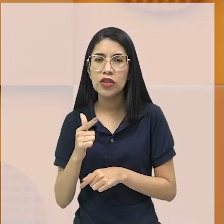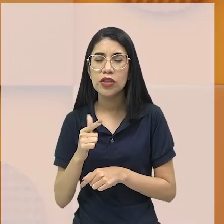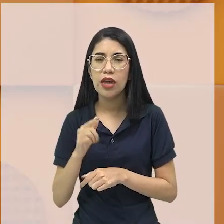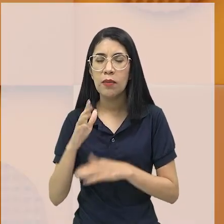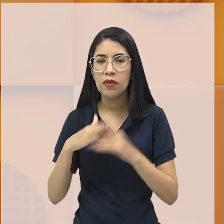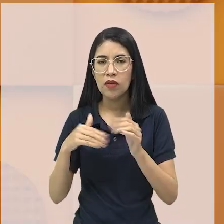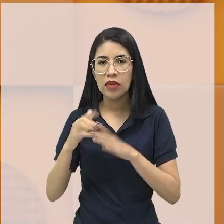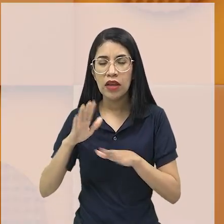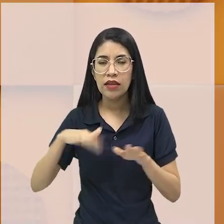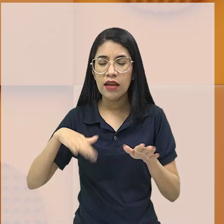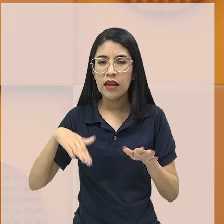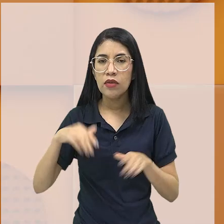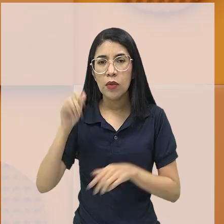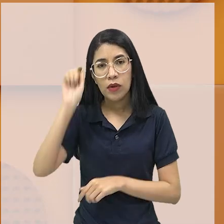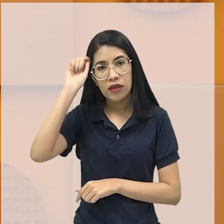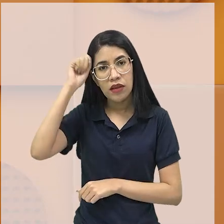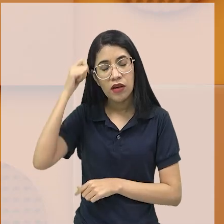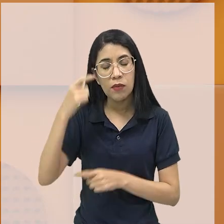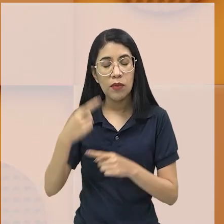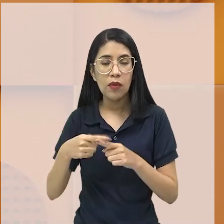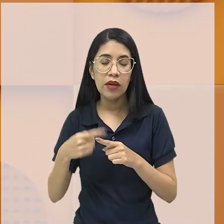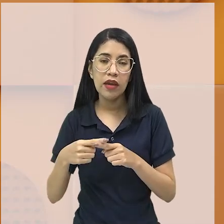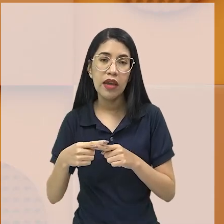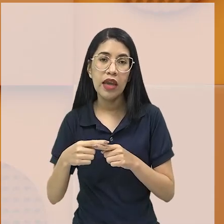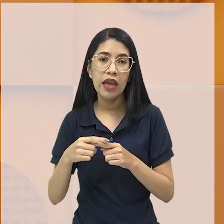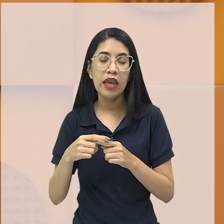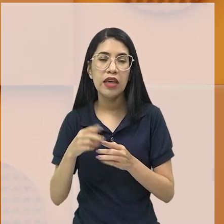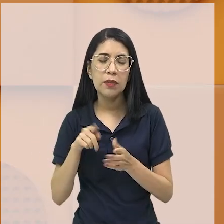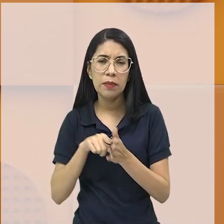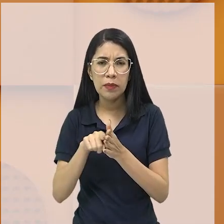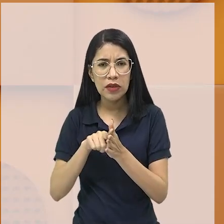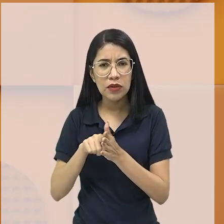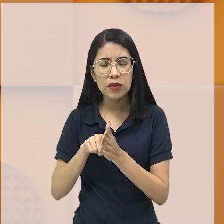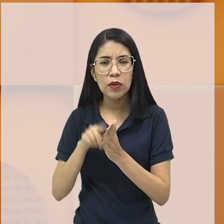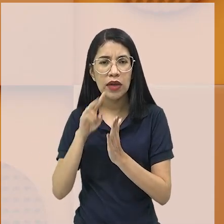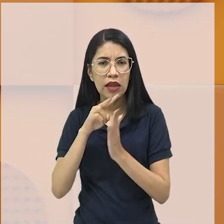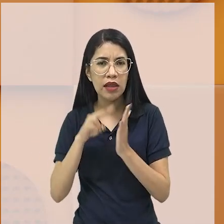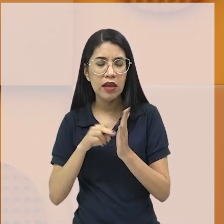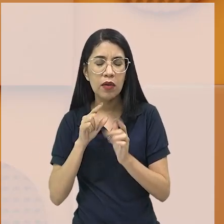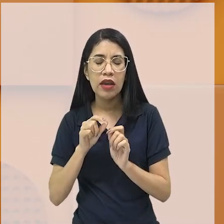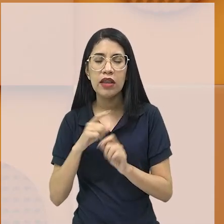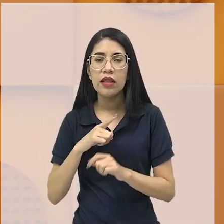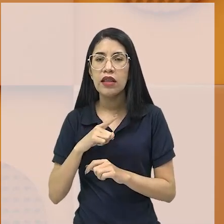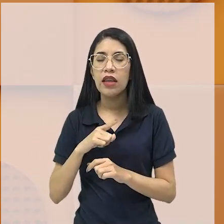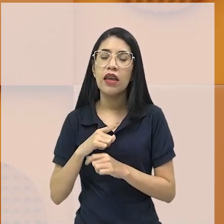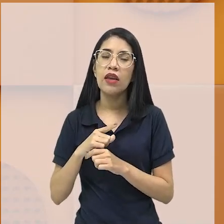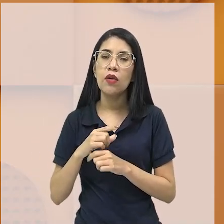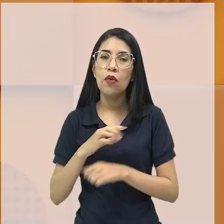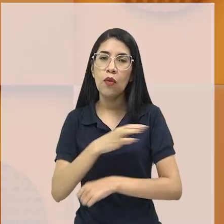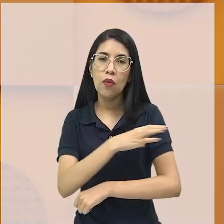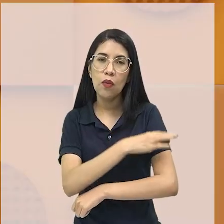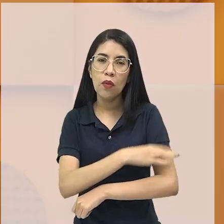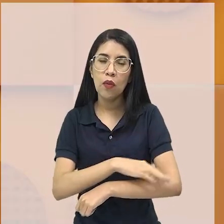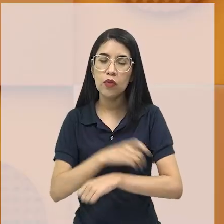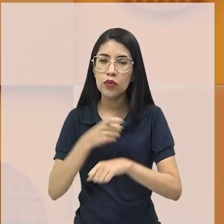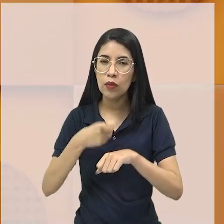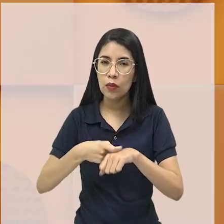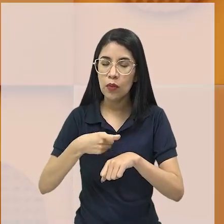e que biologicamente, ele leu, né, que biologicamente eles tinham ossos mais densos, mais pesados,